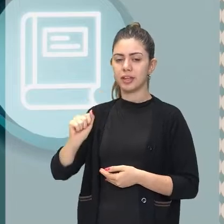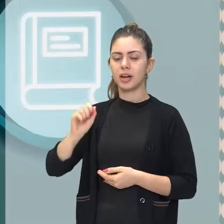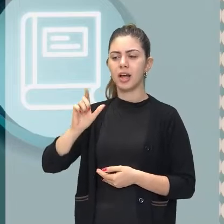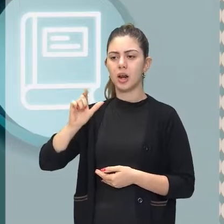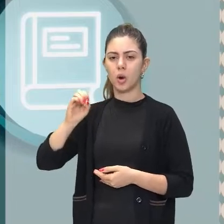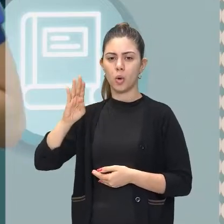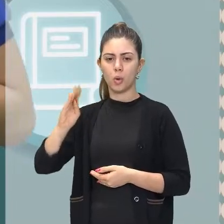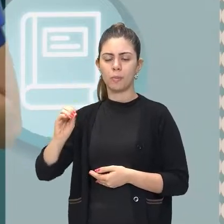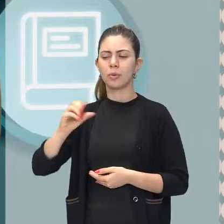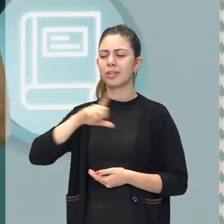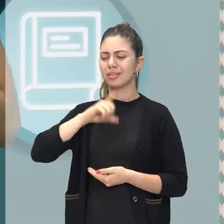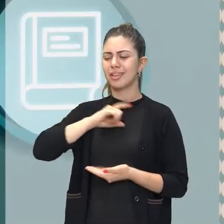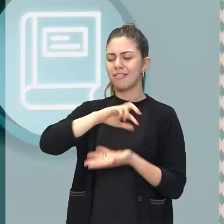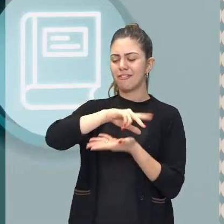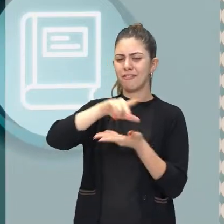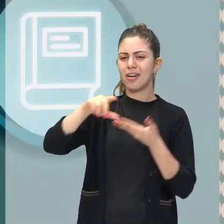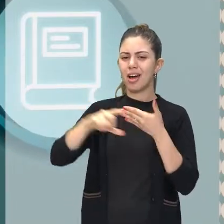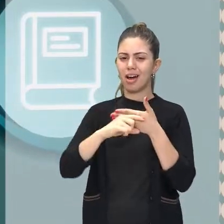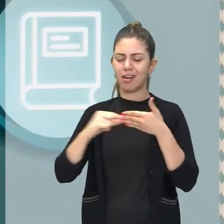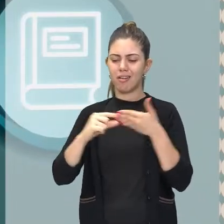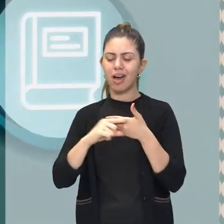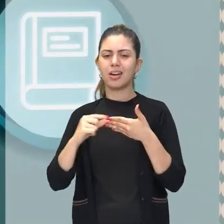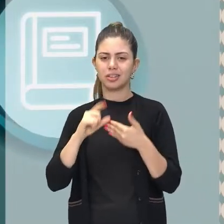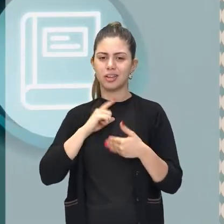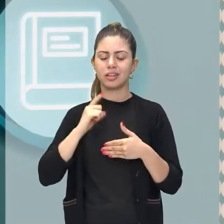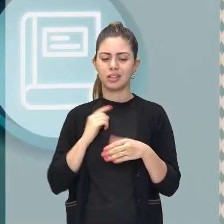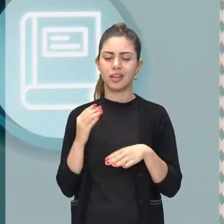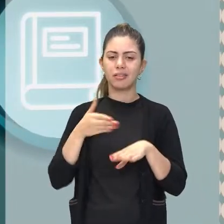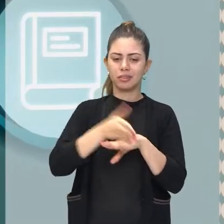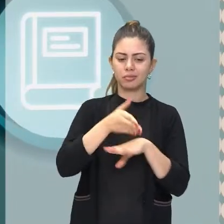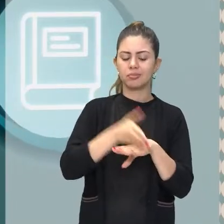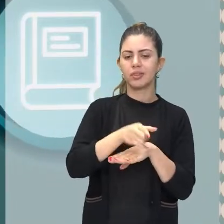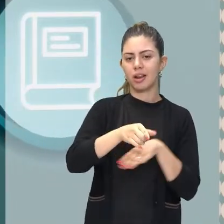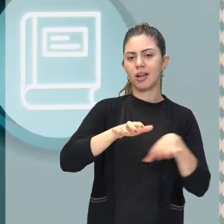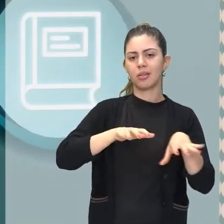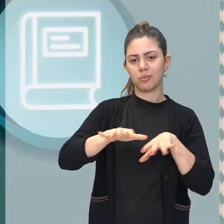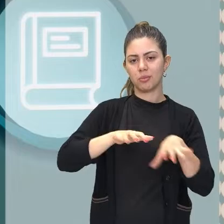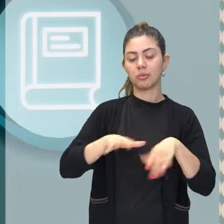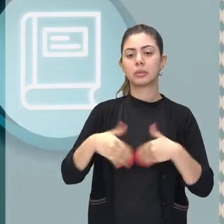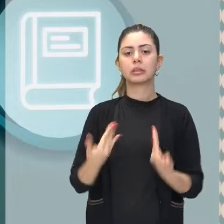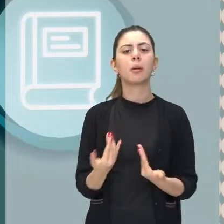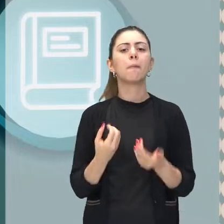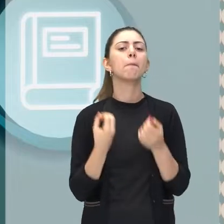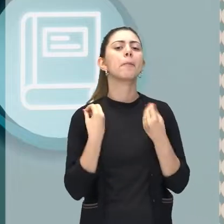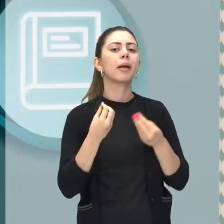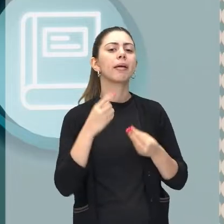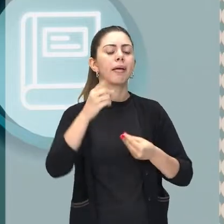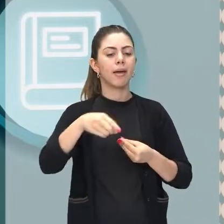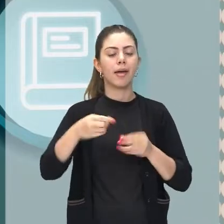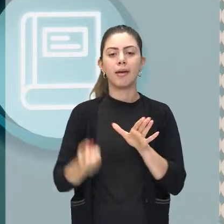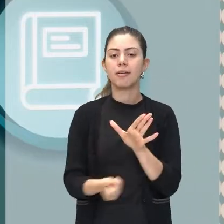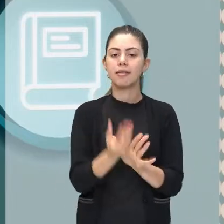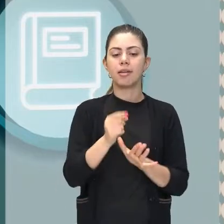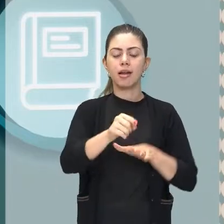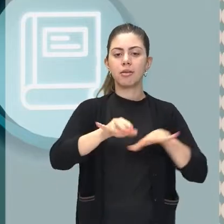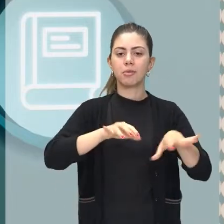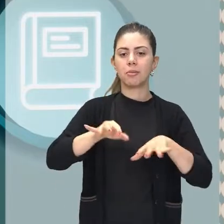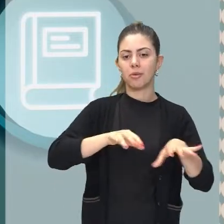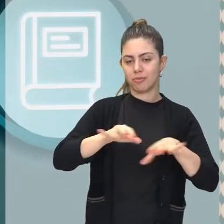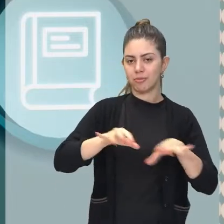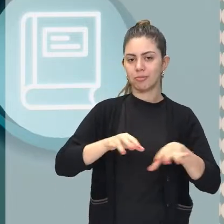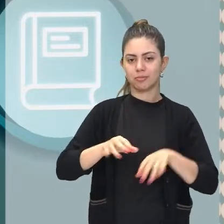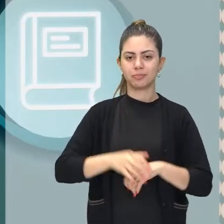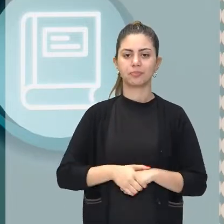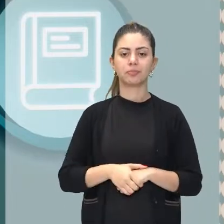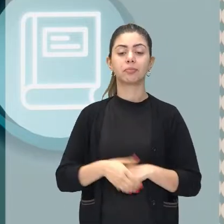uma diversidade de artistas que participaram para a construção desse momento, do novo movimento,